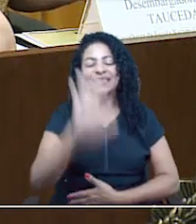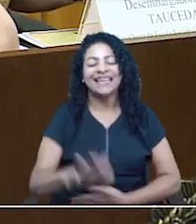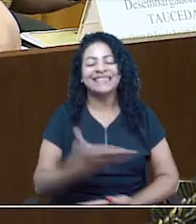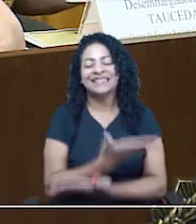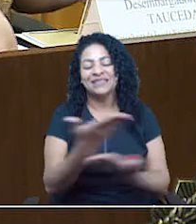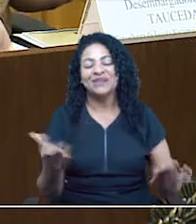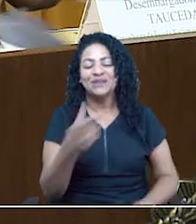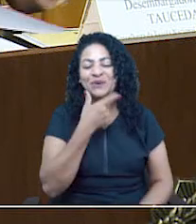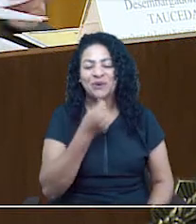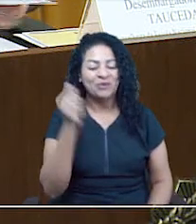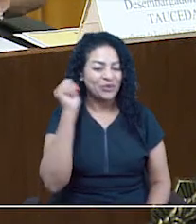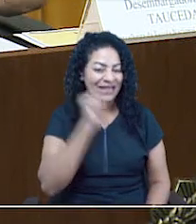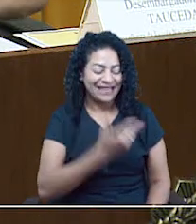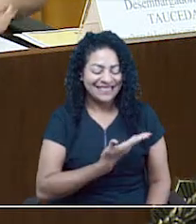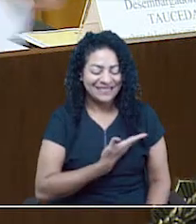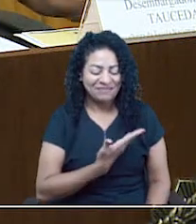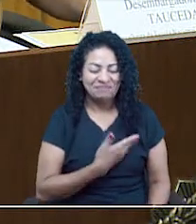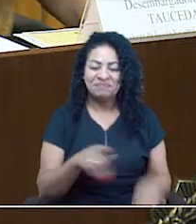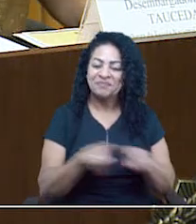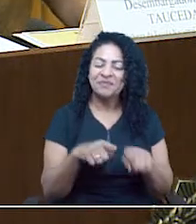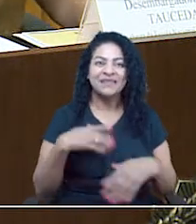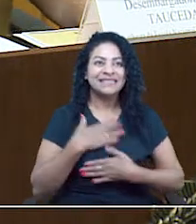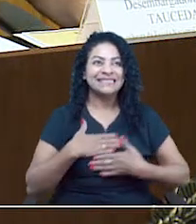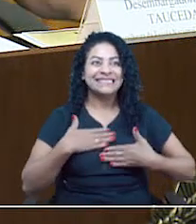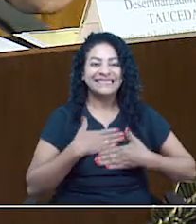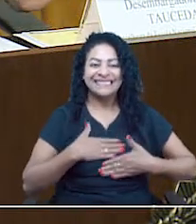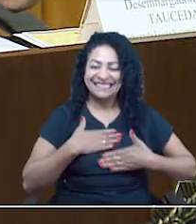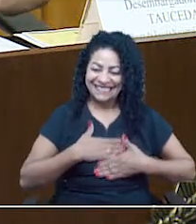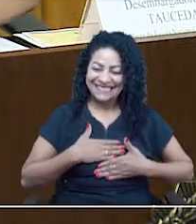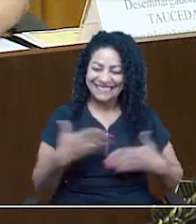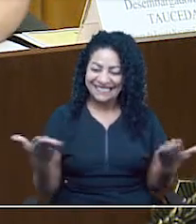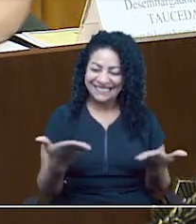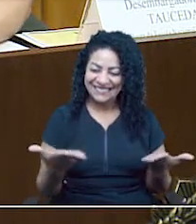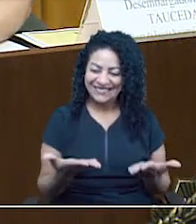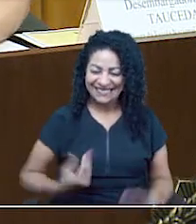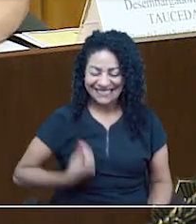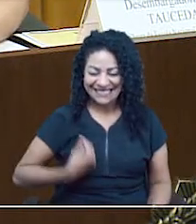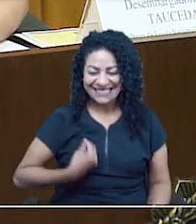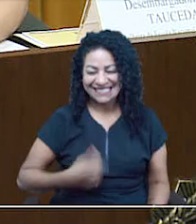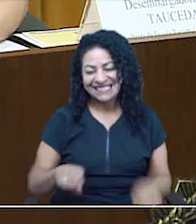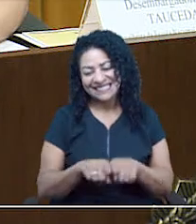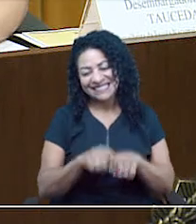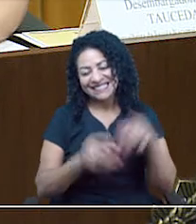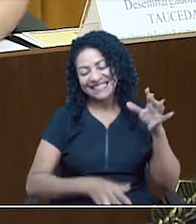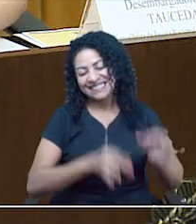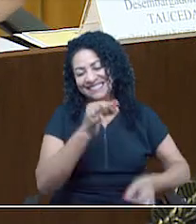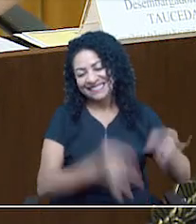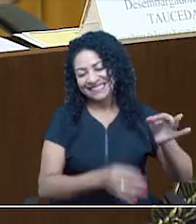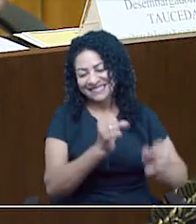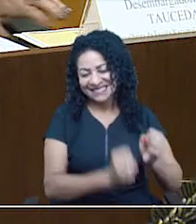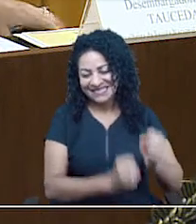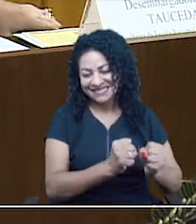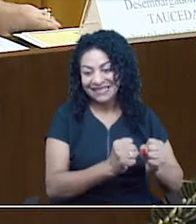muito, extremamente prazeroso estar aqui na minha casa, na minha Justiça do Trabalho, eu tenho a honra de